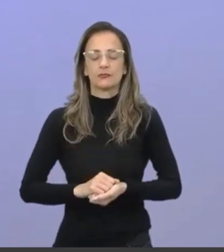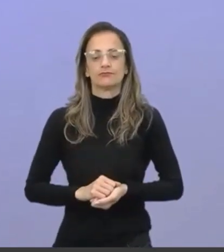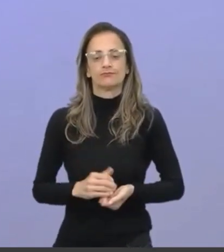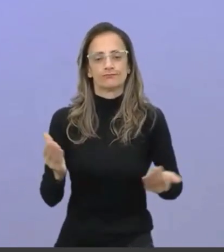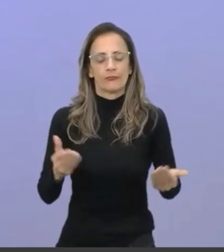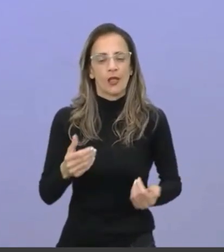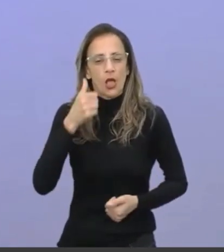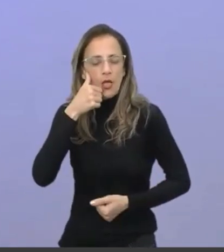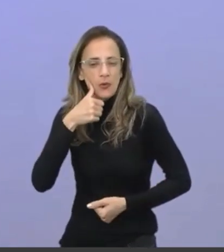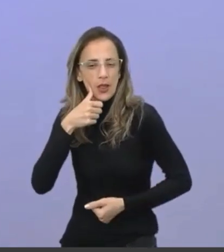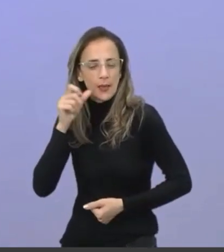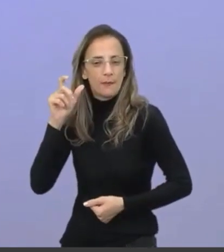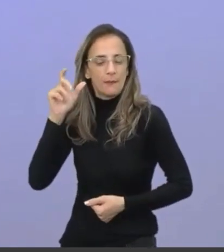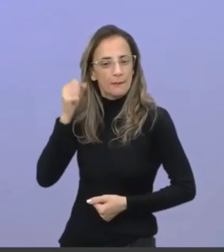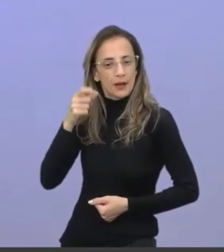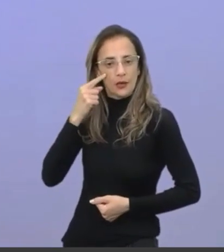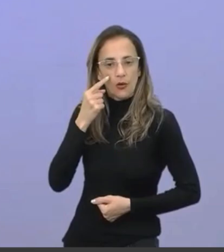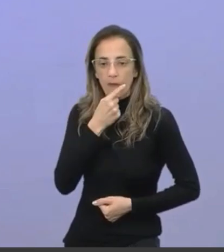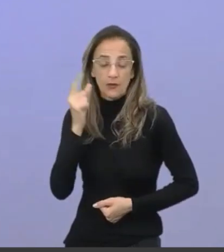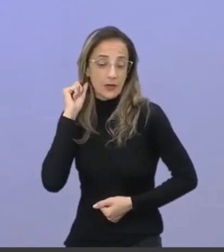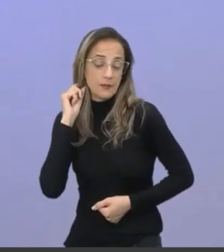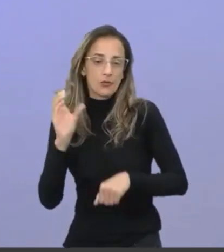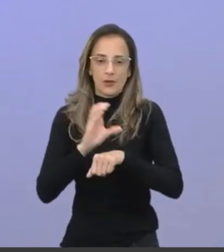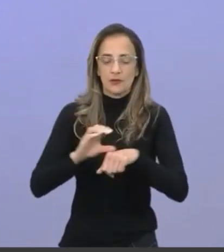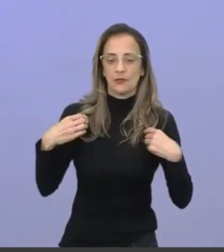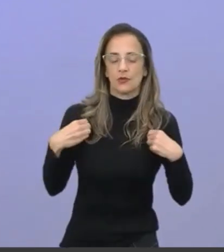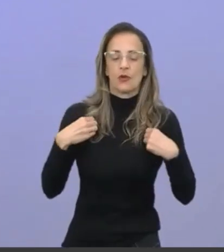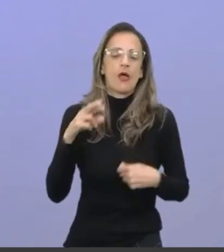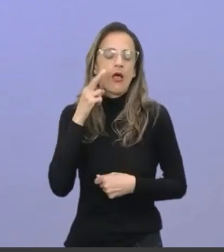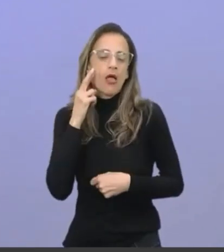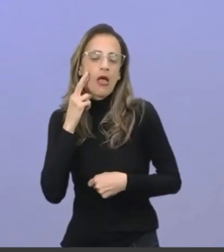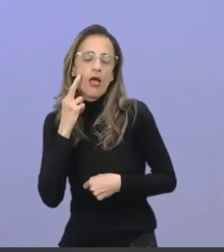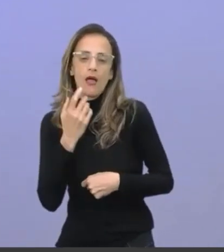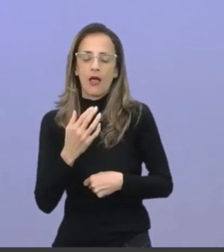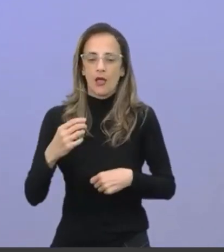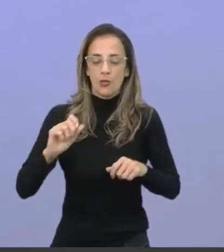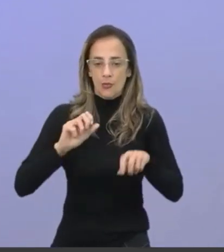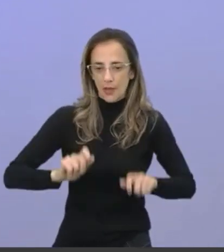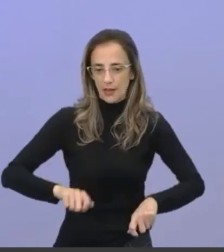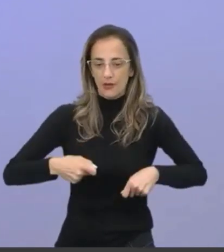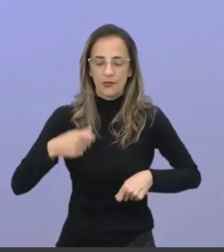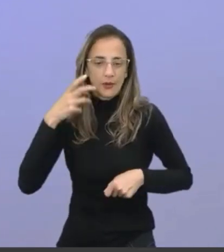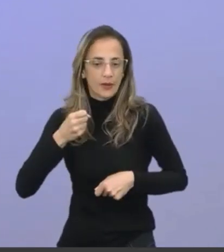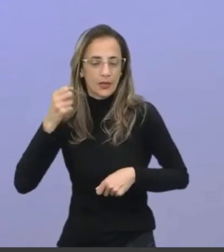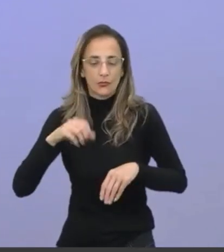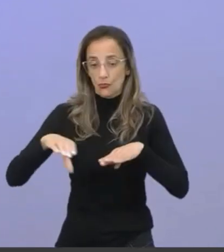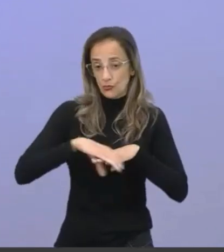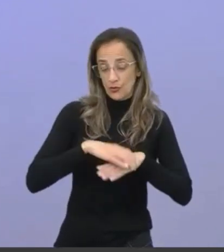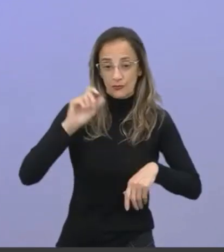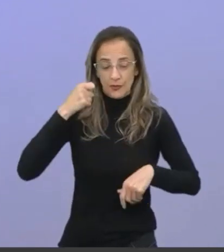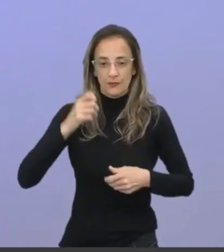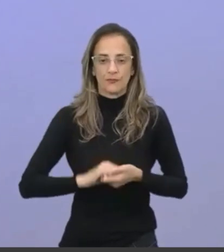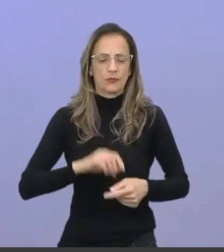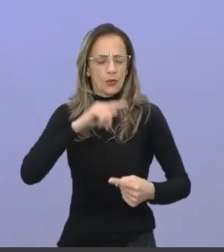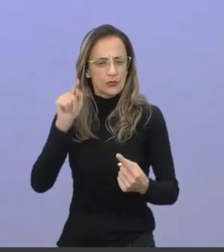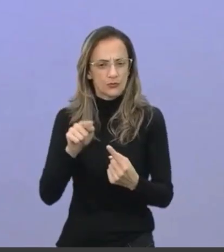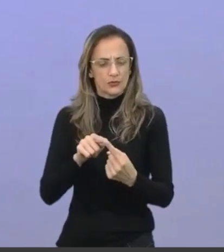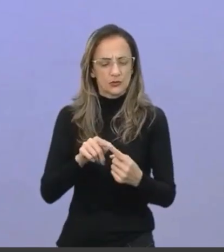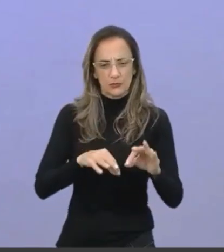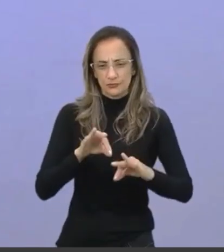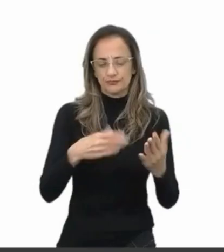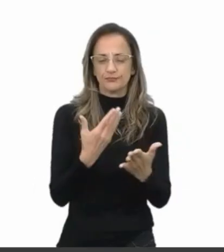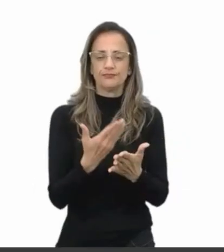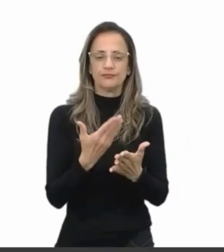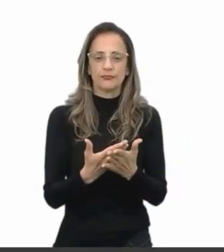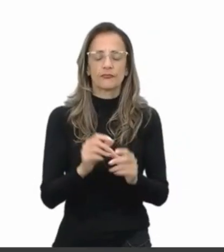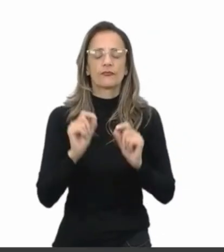uma mulher branca de cabelos e olhos castanhos, hoje eu estou vestindo uma camiseta rosa e uma calça preta com um tênis preto. Os objetivos do nosso planejamento de aula